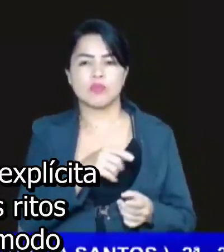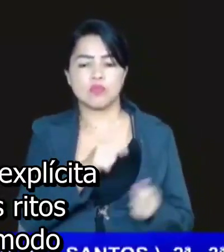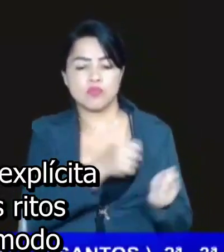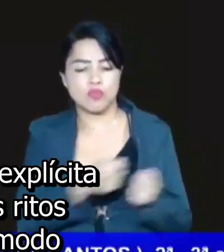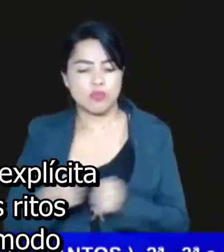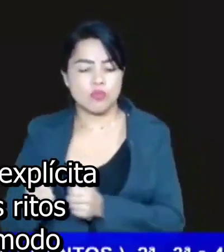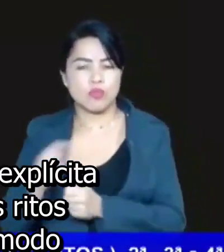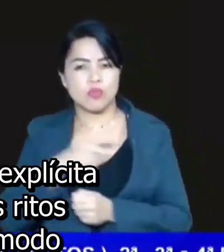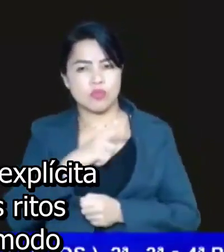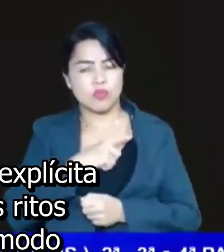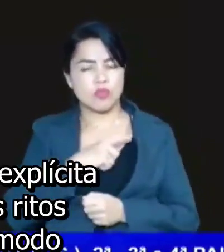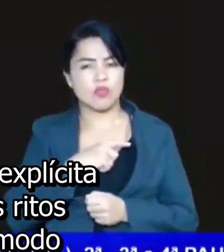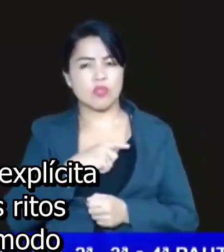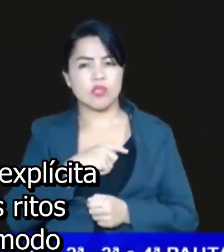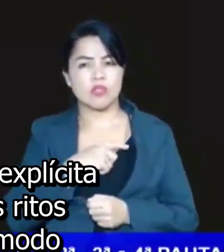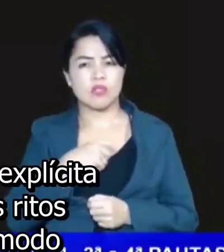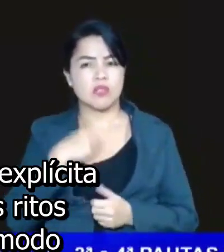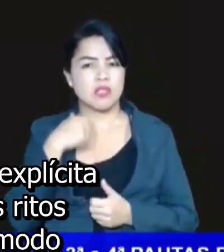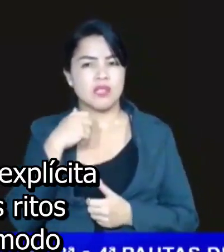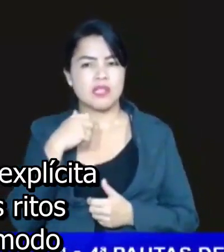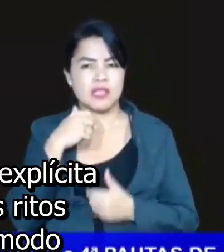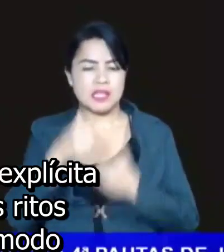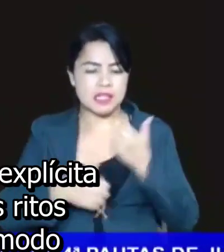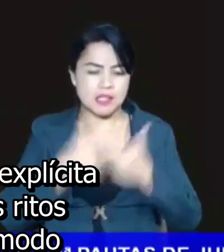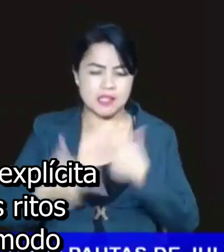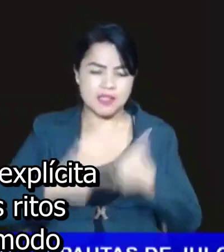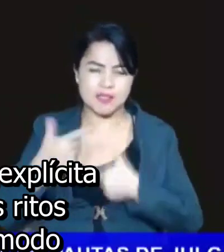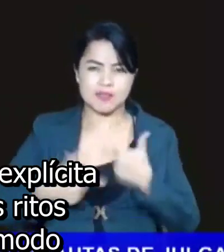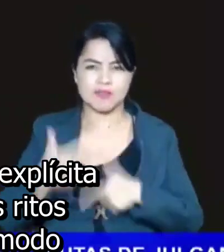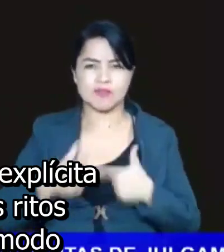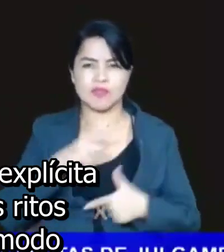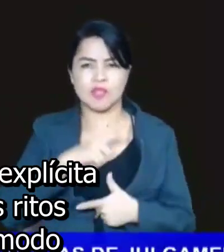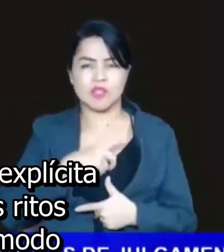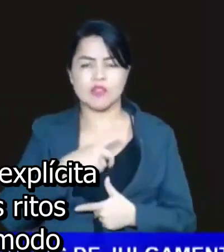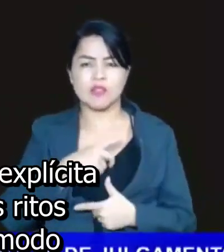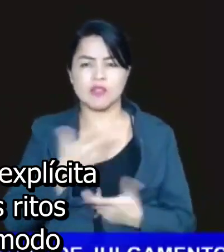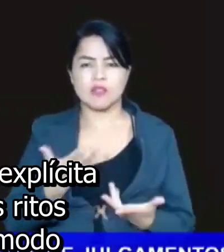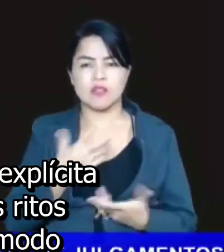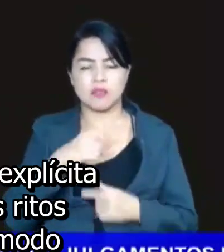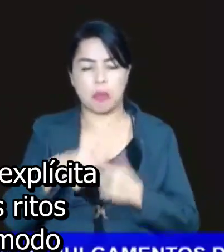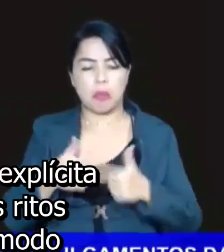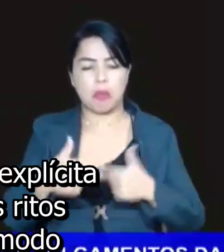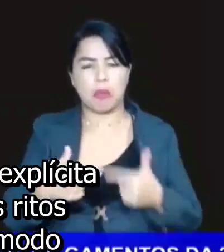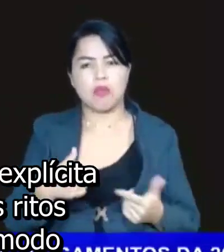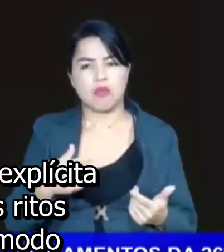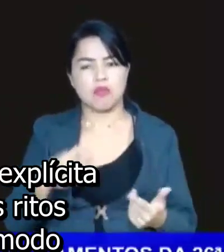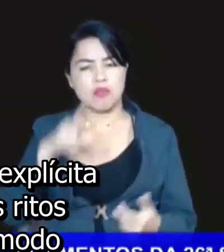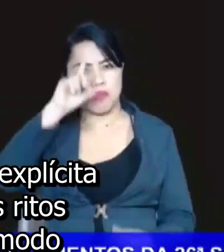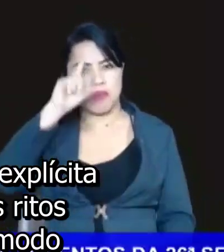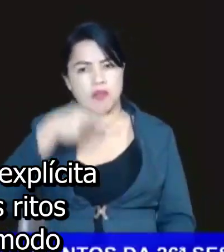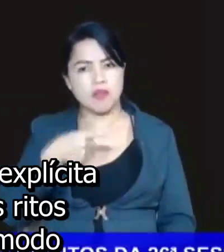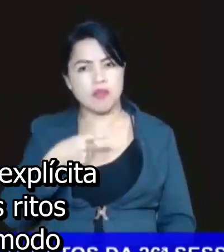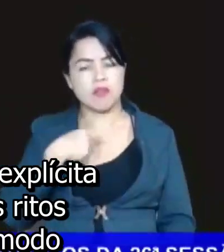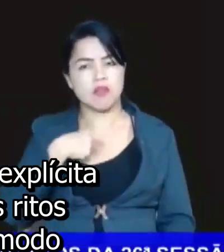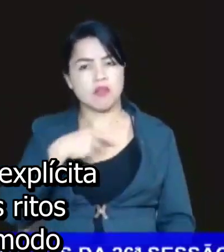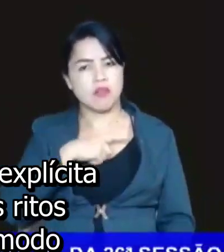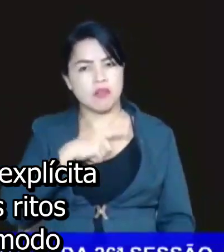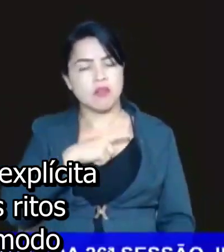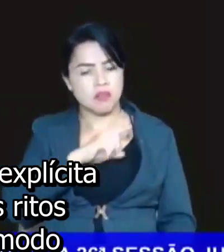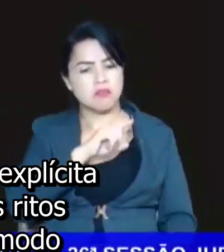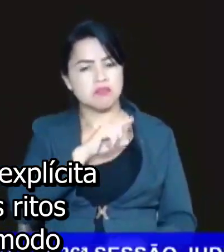uma tentativa explícita de procrastinação de uma decisão que seguiu os